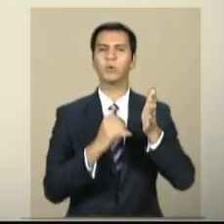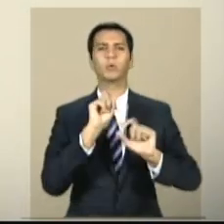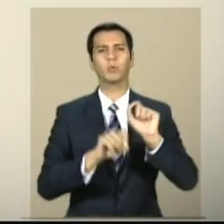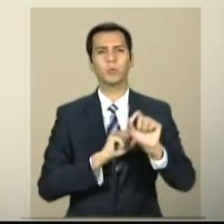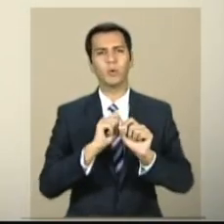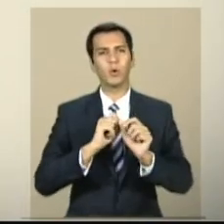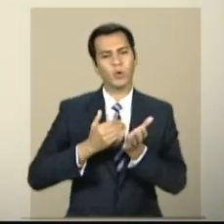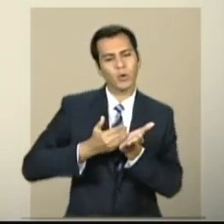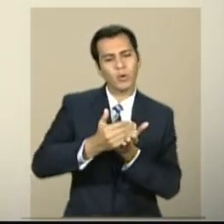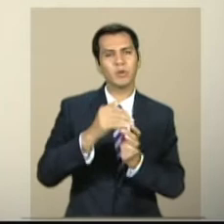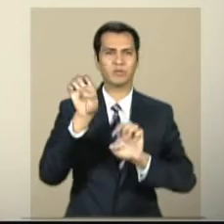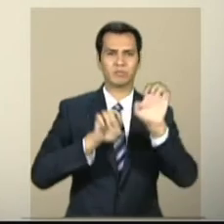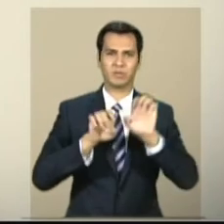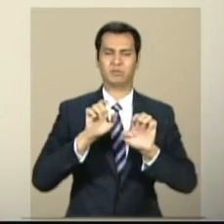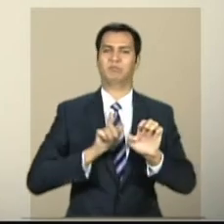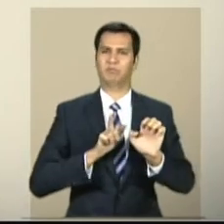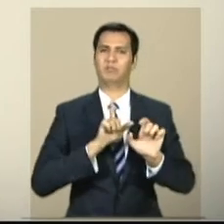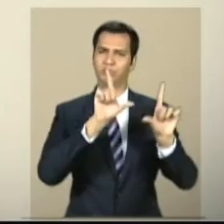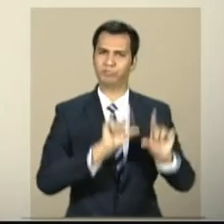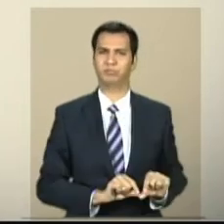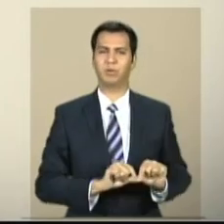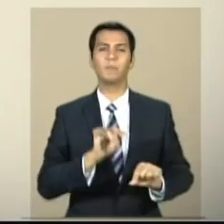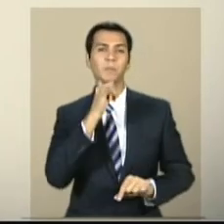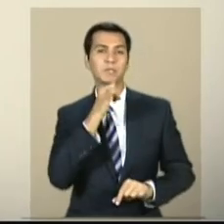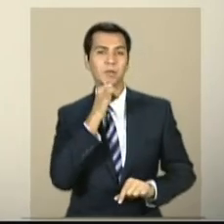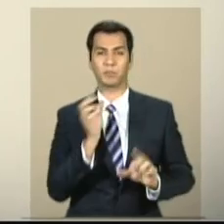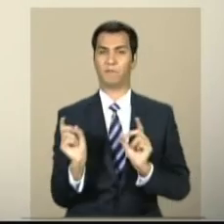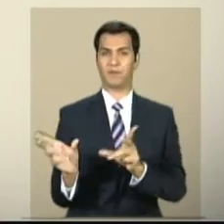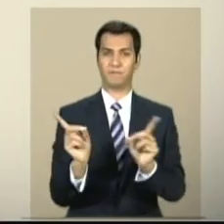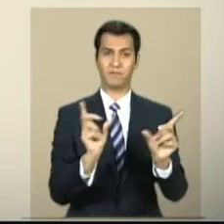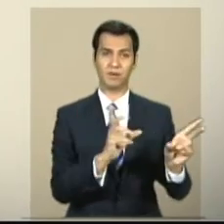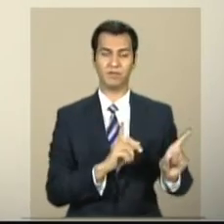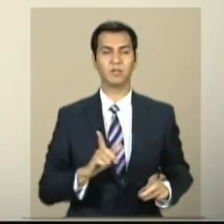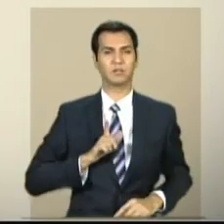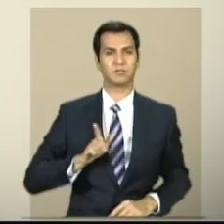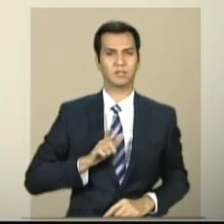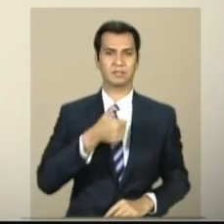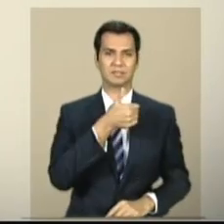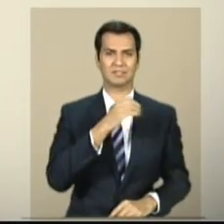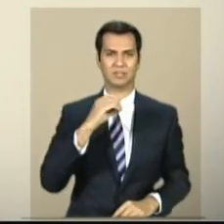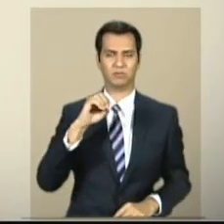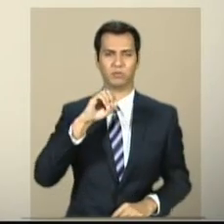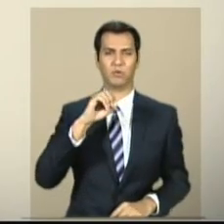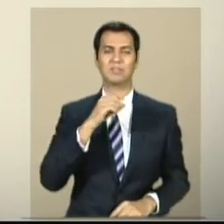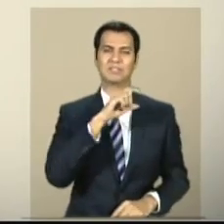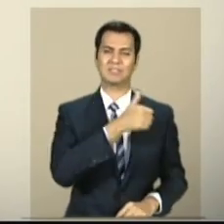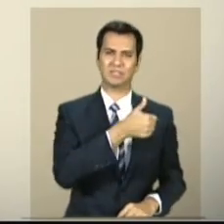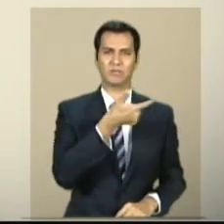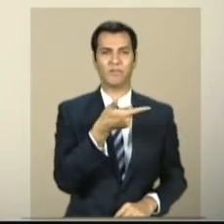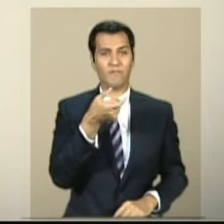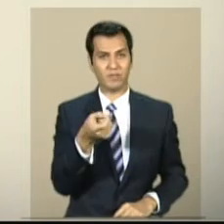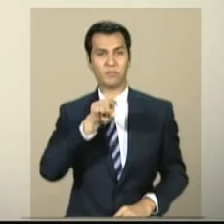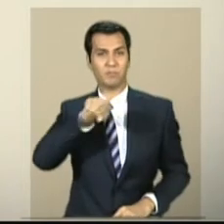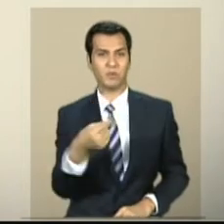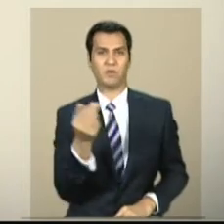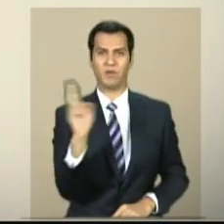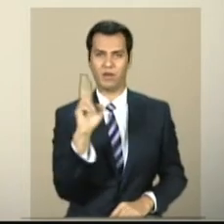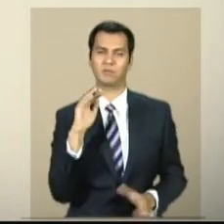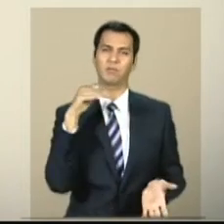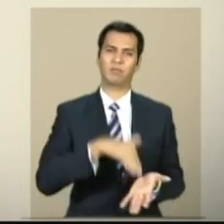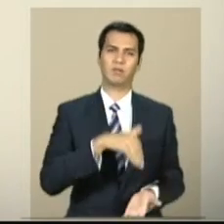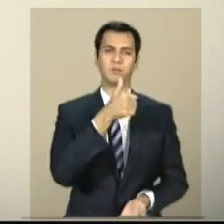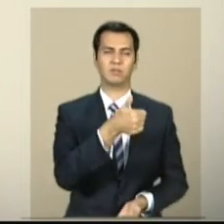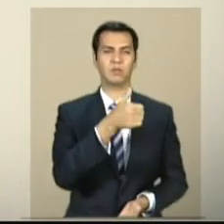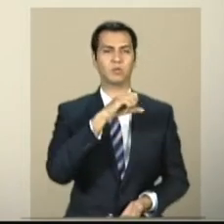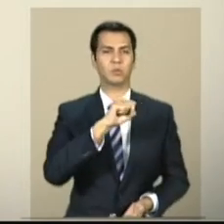No comércio, por exemplo, Luciano, na menor faixa, entre R$120.000 e R$180.000